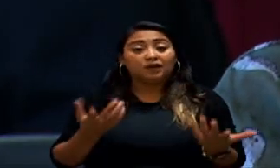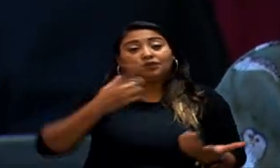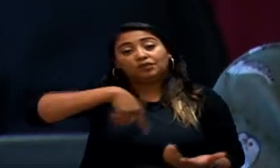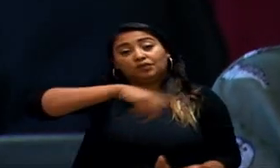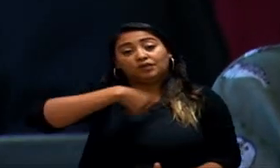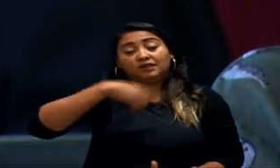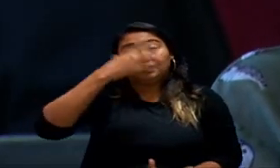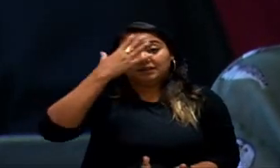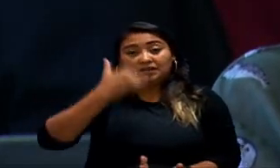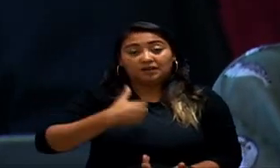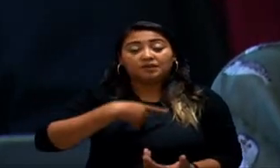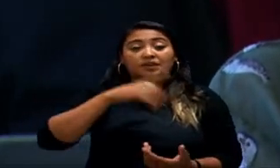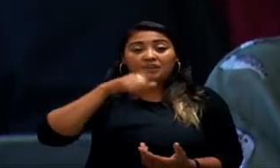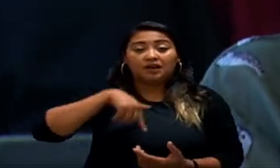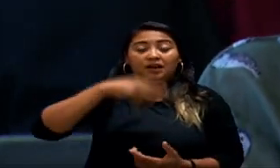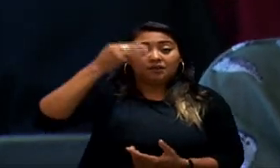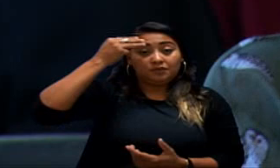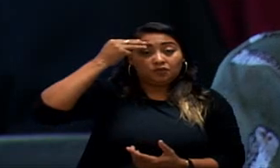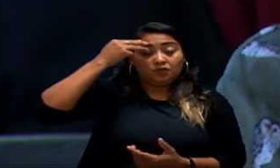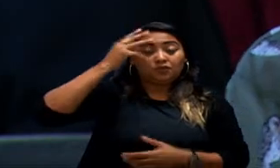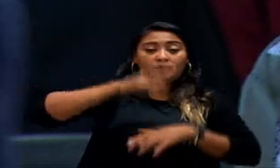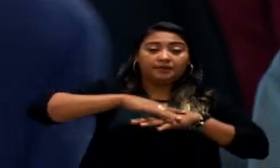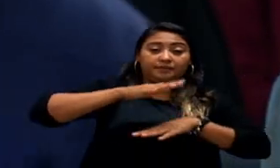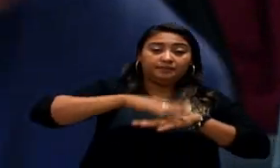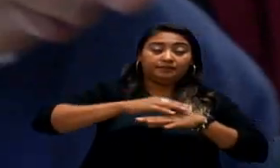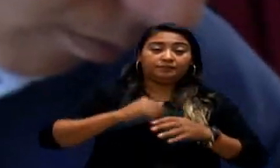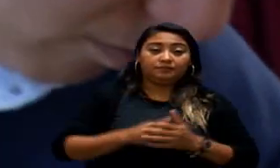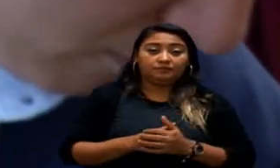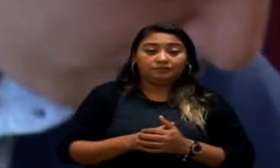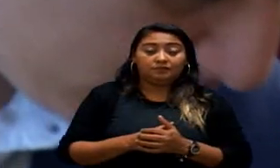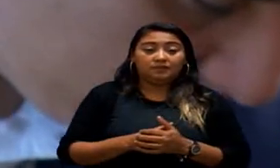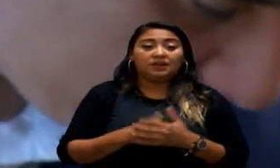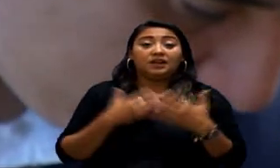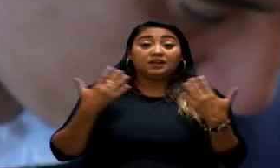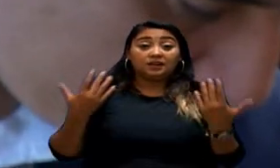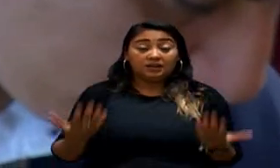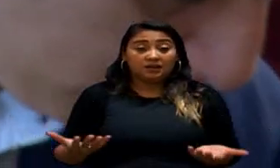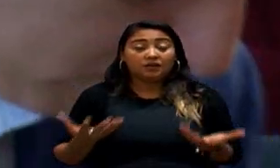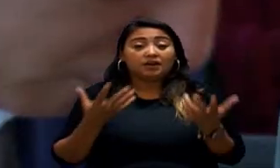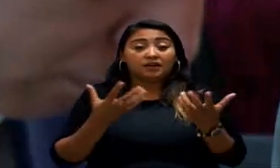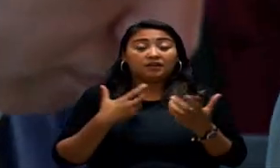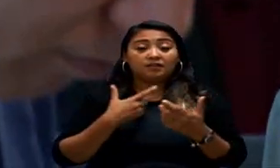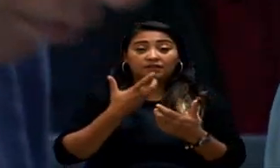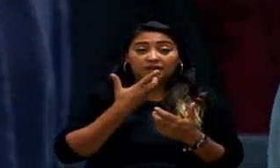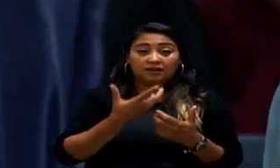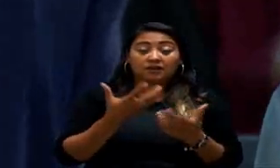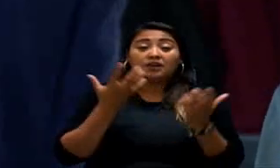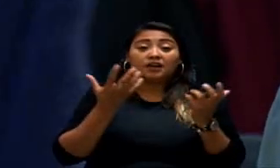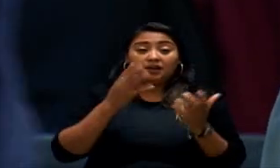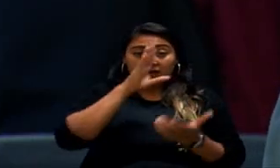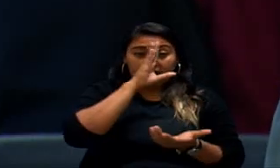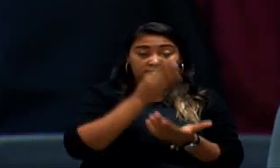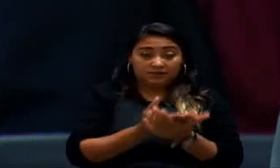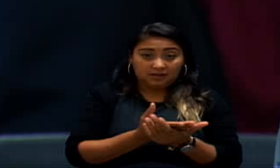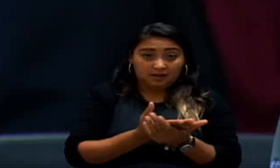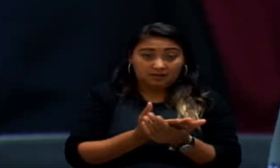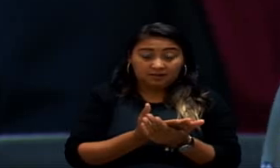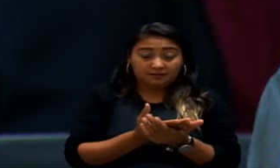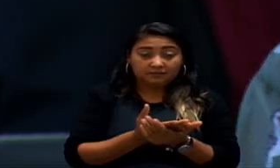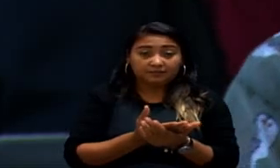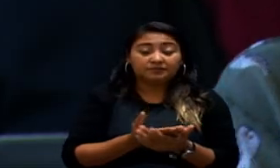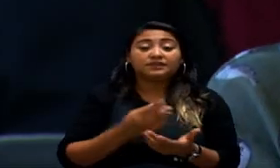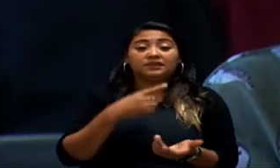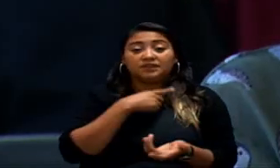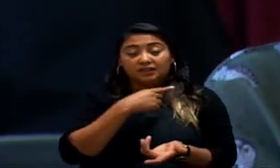há um adoecimento mental. Exato. E, né? Então, isso que a gente quer, que eu quero trazer a discussão. Eu quero acreditar, né, que